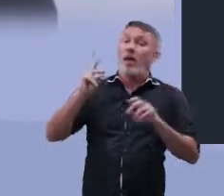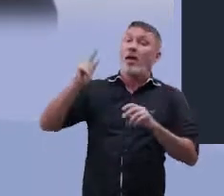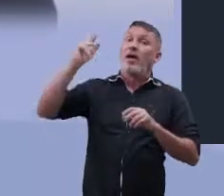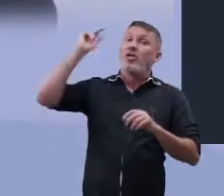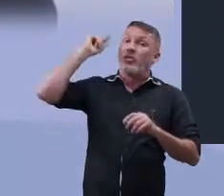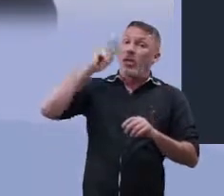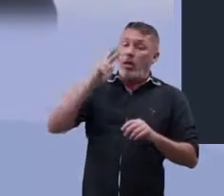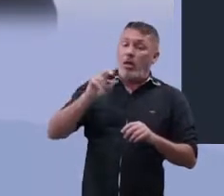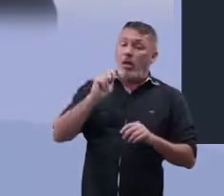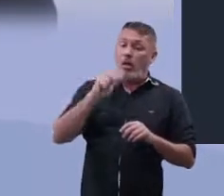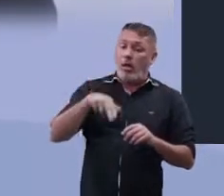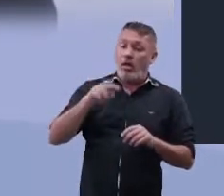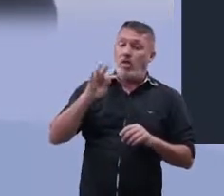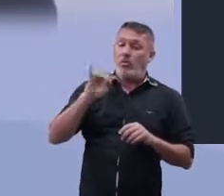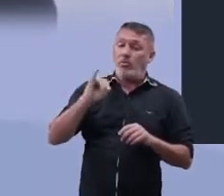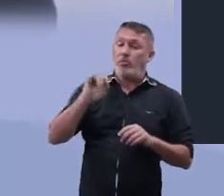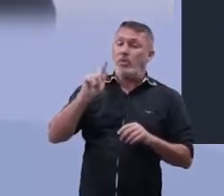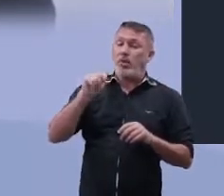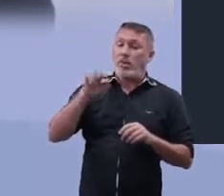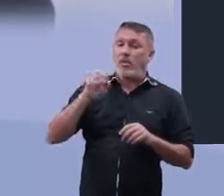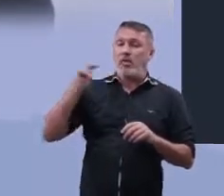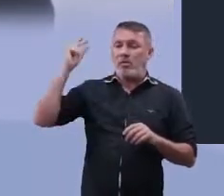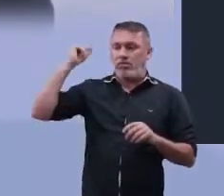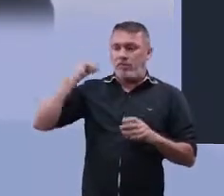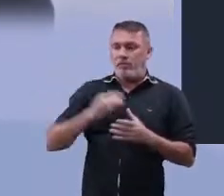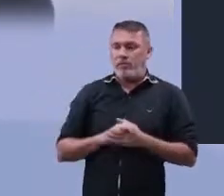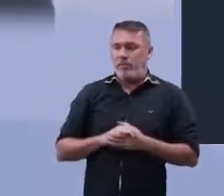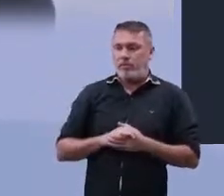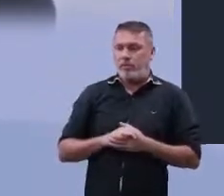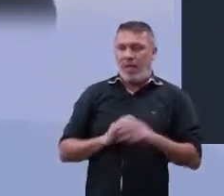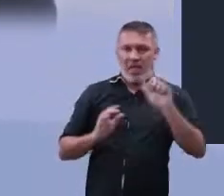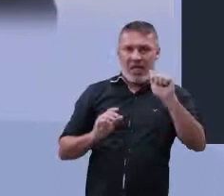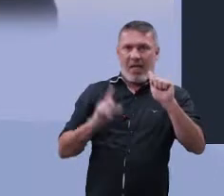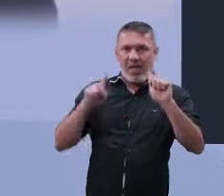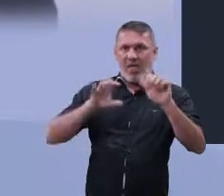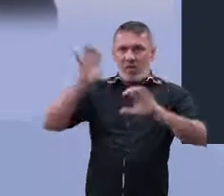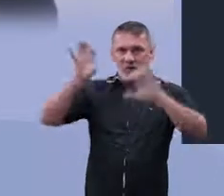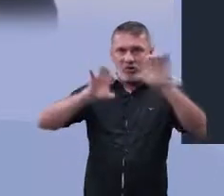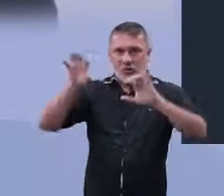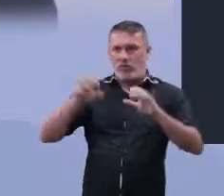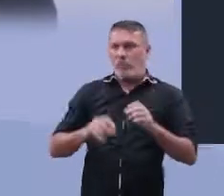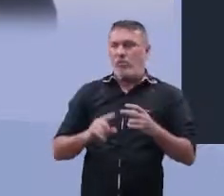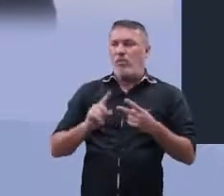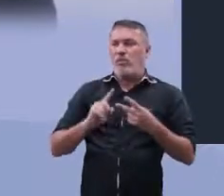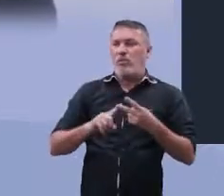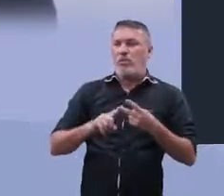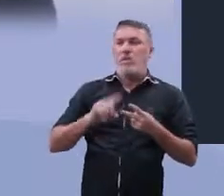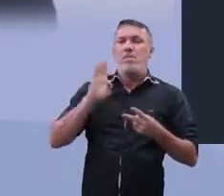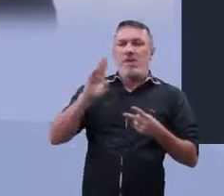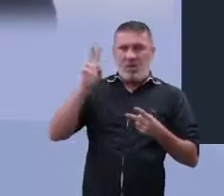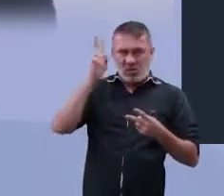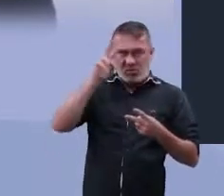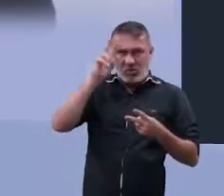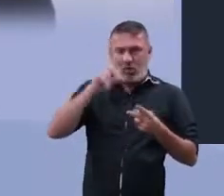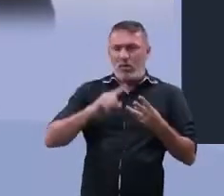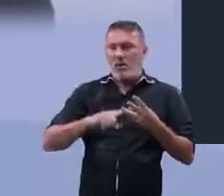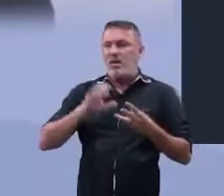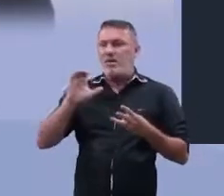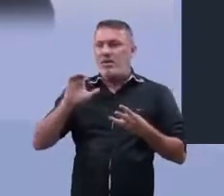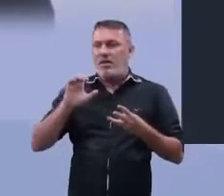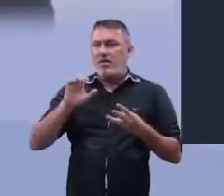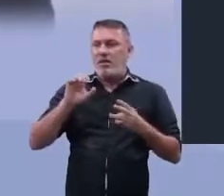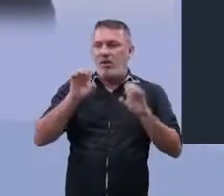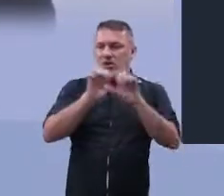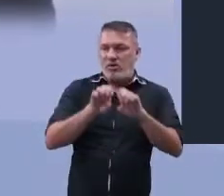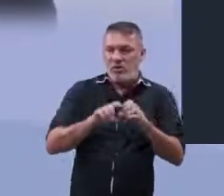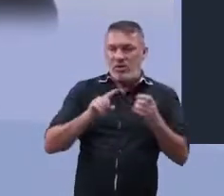é o tipo de variante apresentada pelo autor. Letra A, geográfica. B, histórica. C,